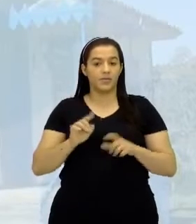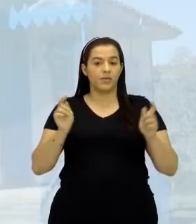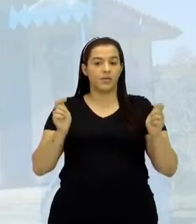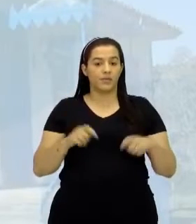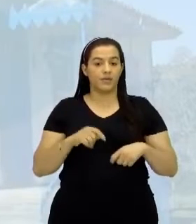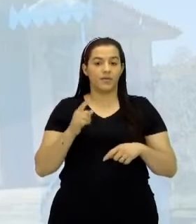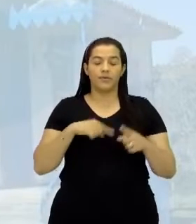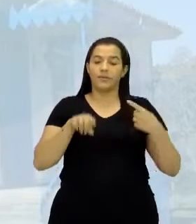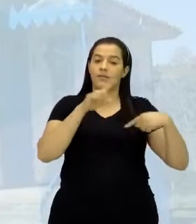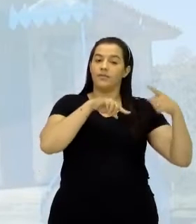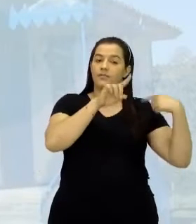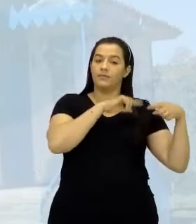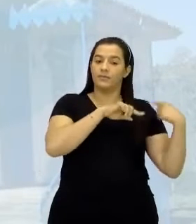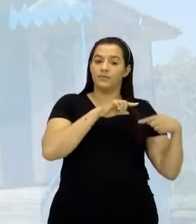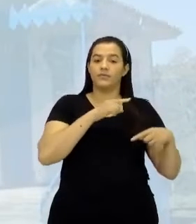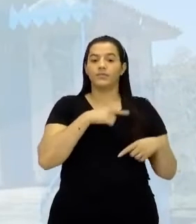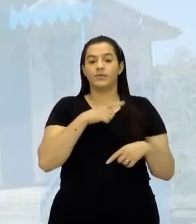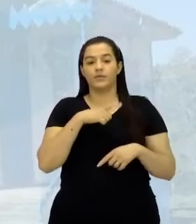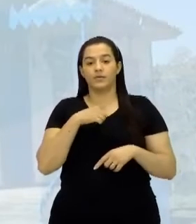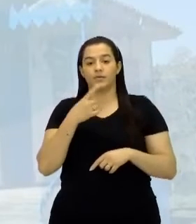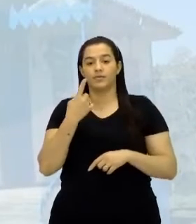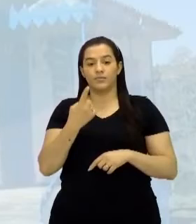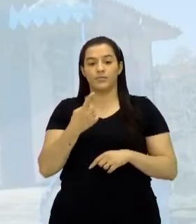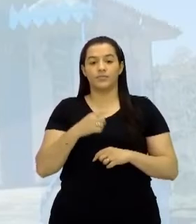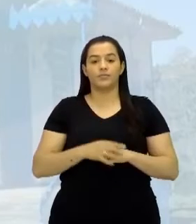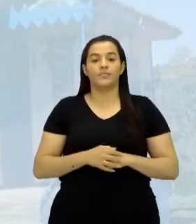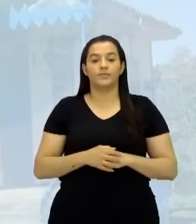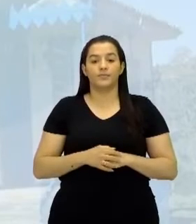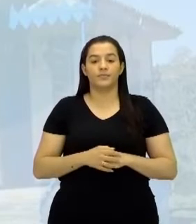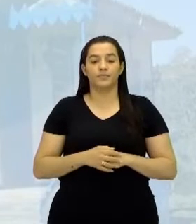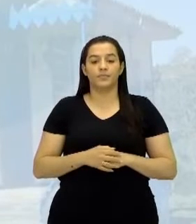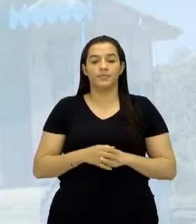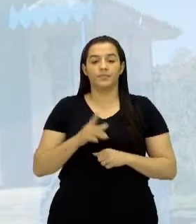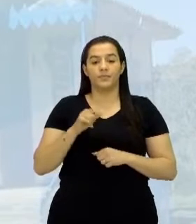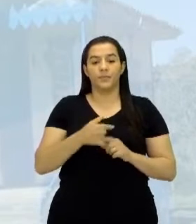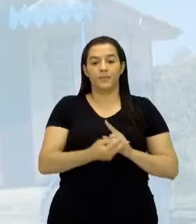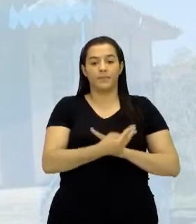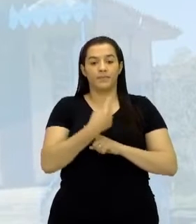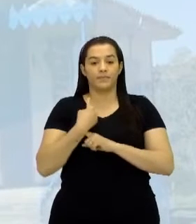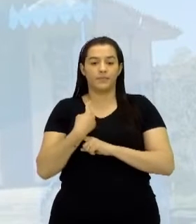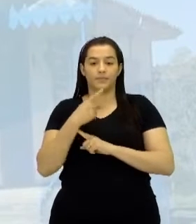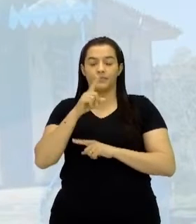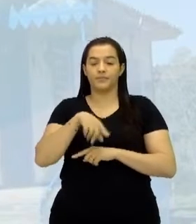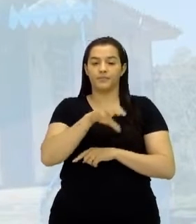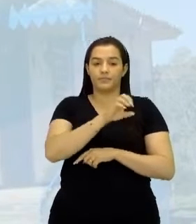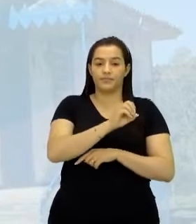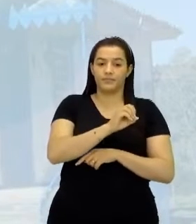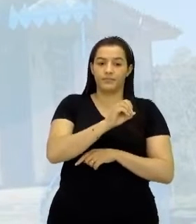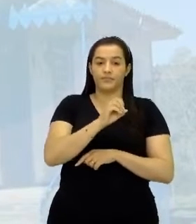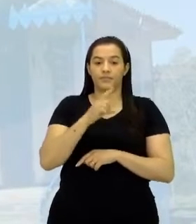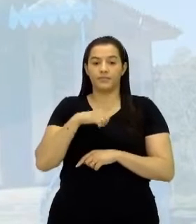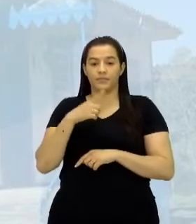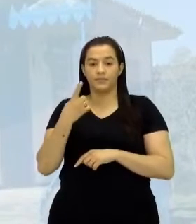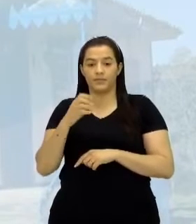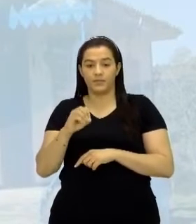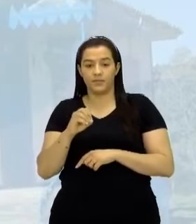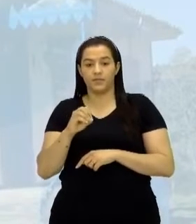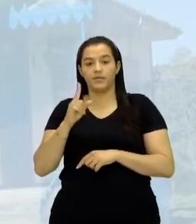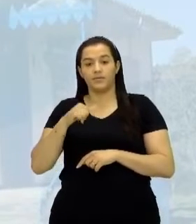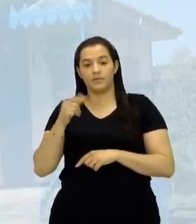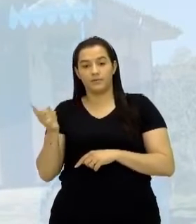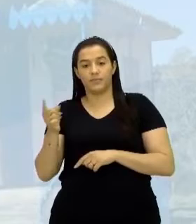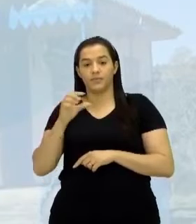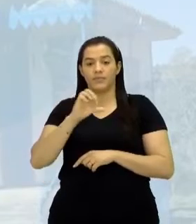a gente tem que recorrer lá ao 1 do 100 lá. Portanto, ó, vamos cortar, vamos pedir emprestado. Virou 0. Esse 10 aqui, ó, vai